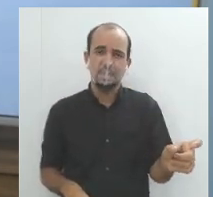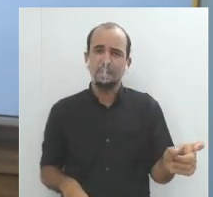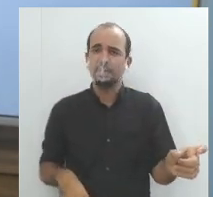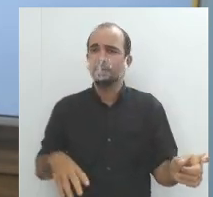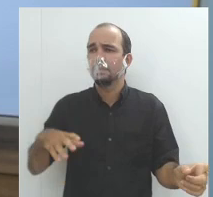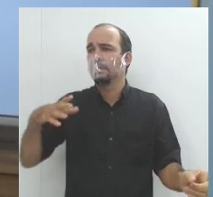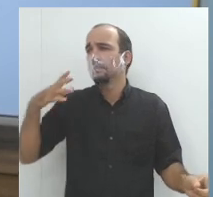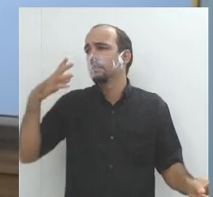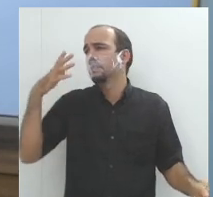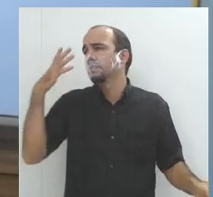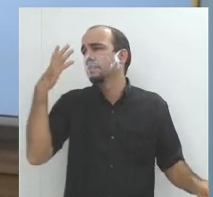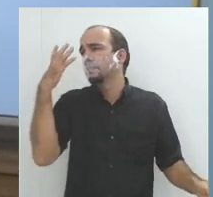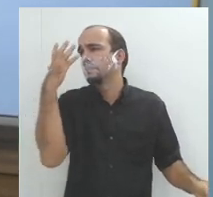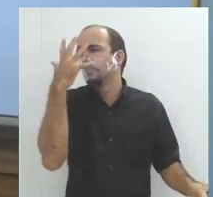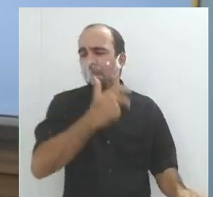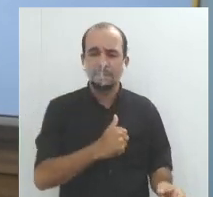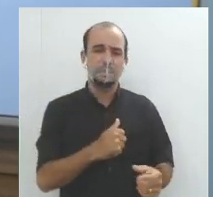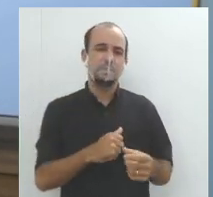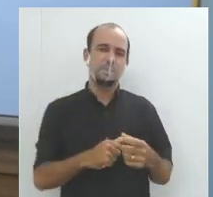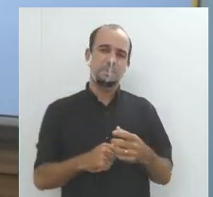bonita.